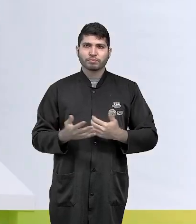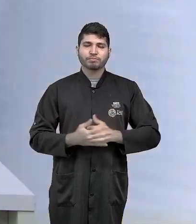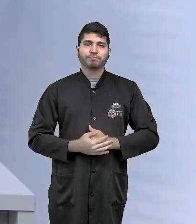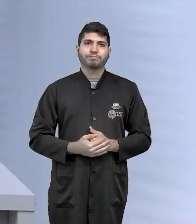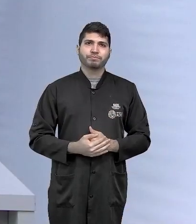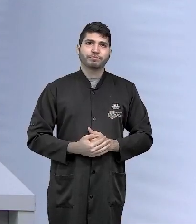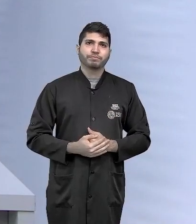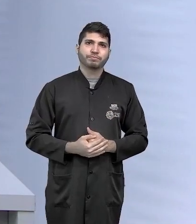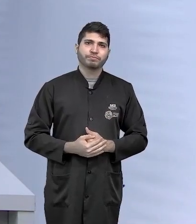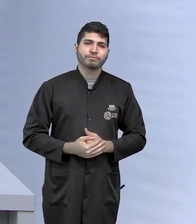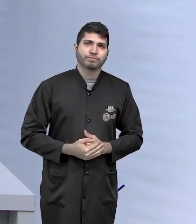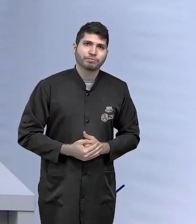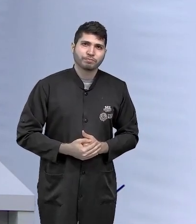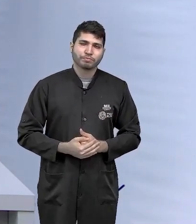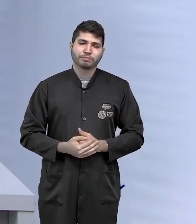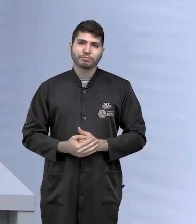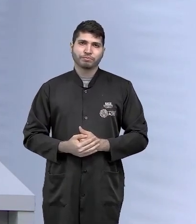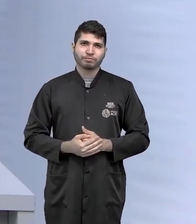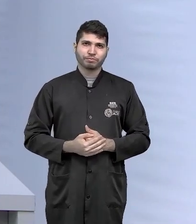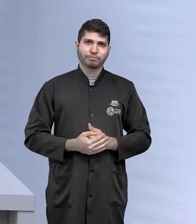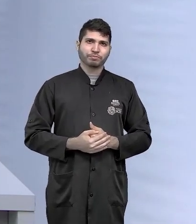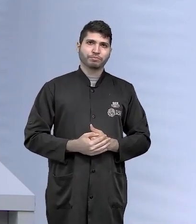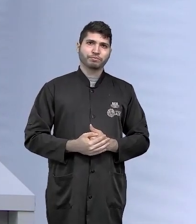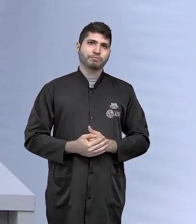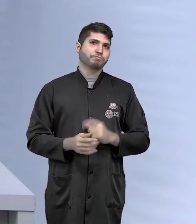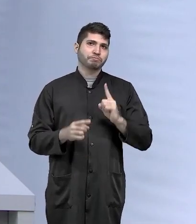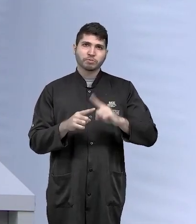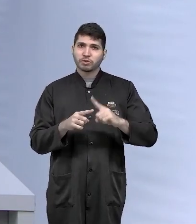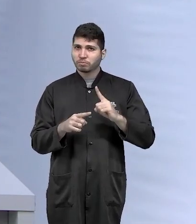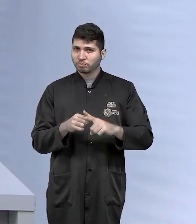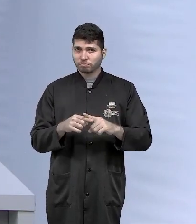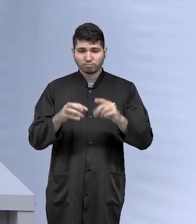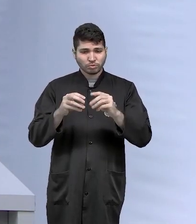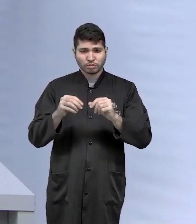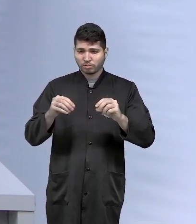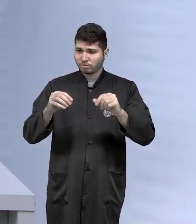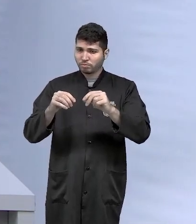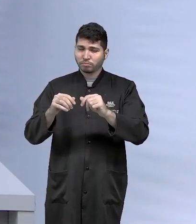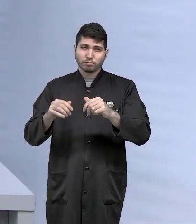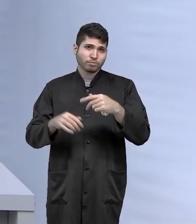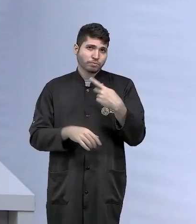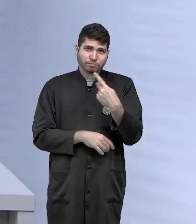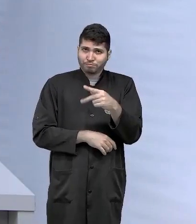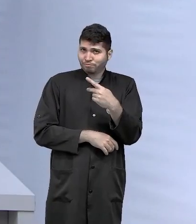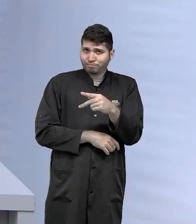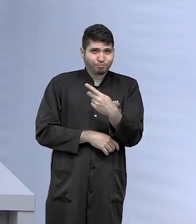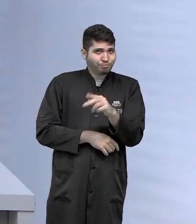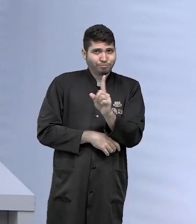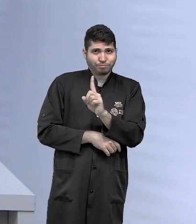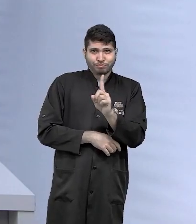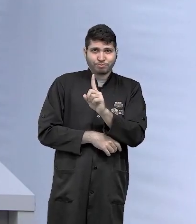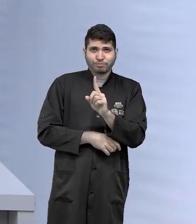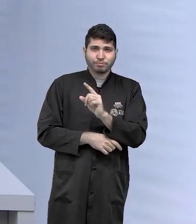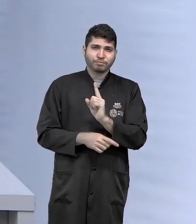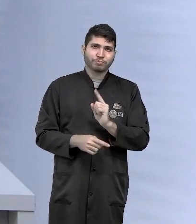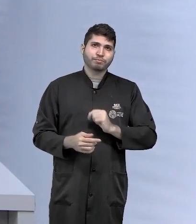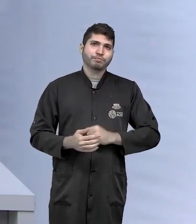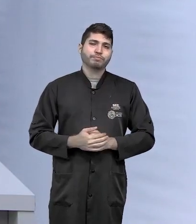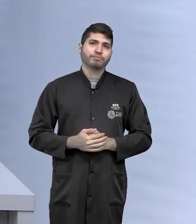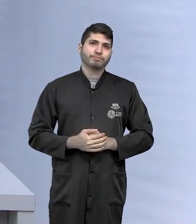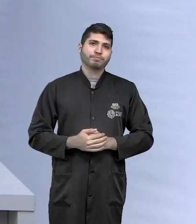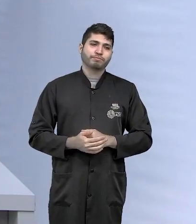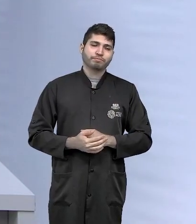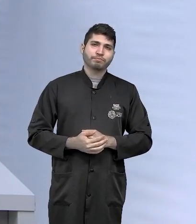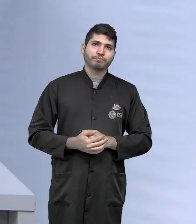escravidão, os escravos foram expulsos da terra porque as terras não eram dele. Eles pertenciam ao dono da terra. Muitos